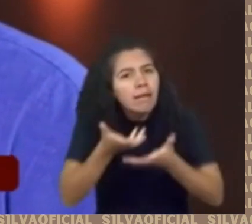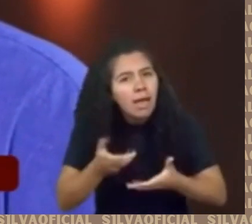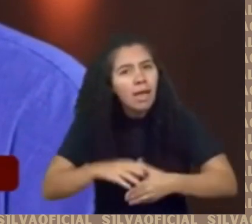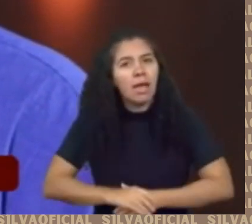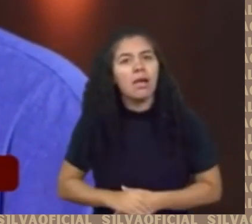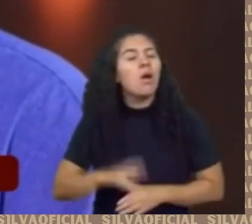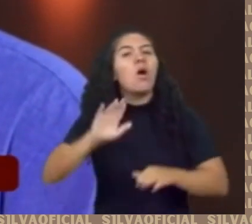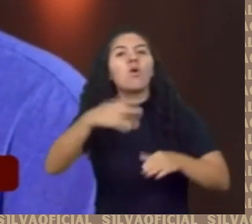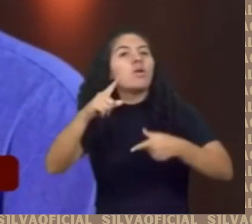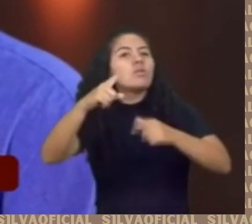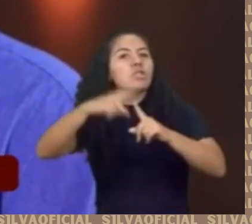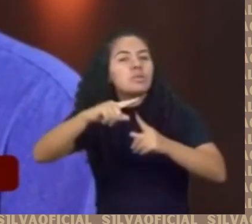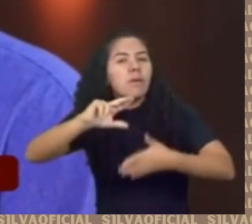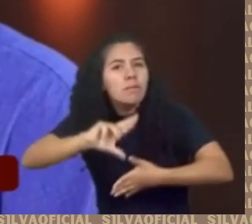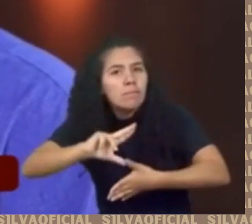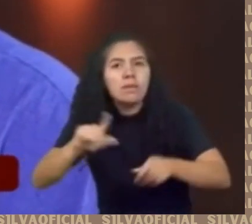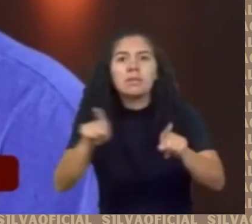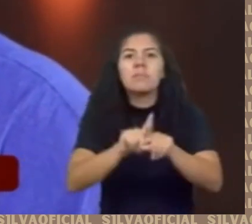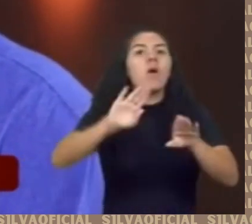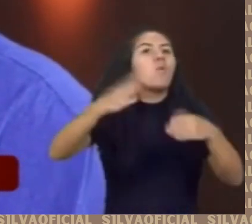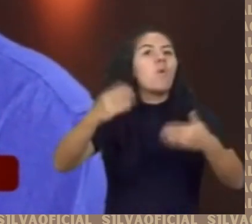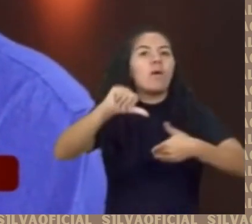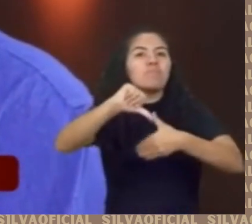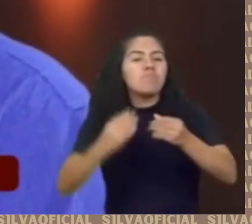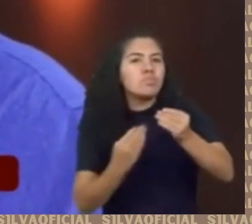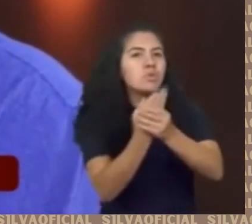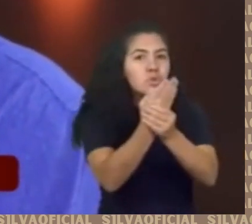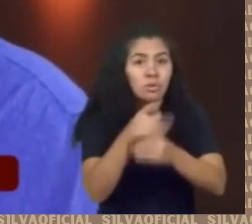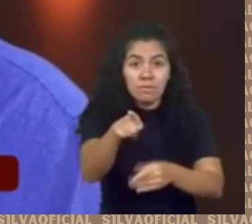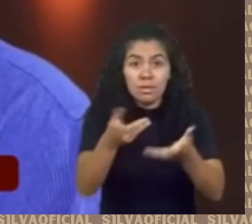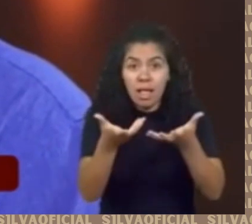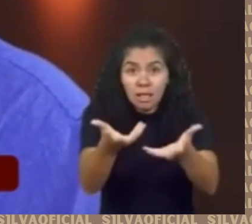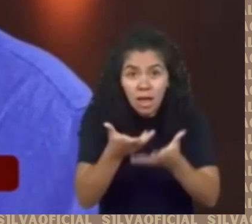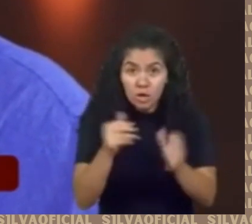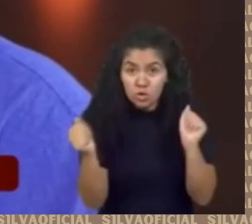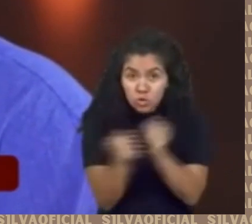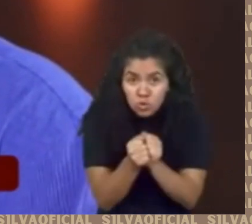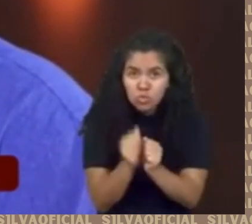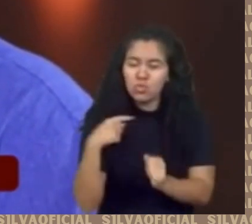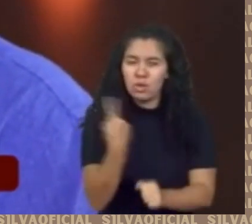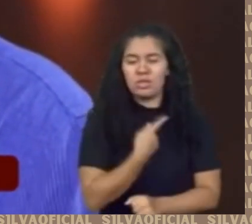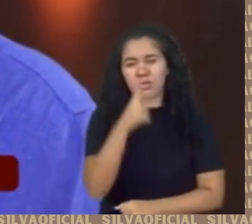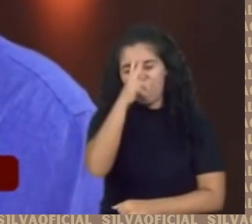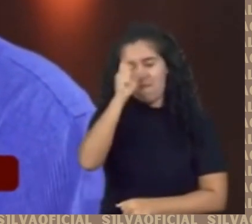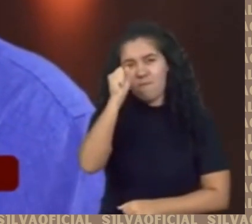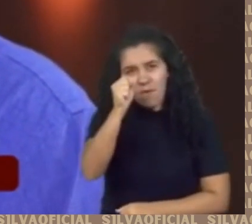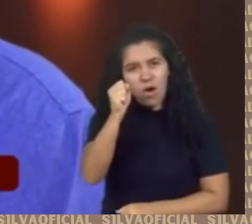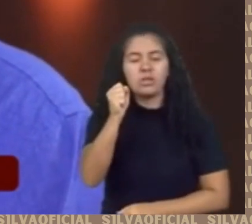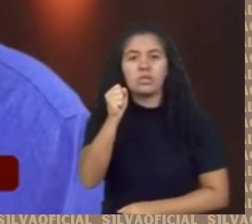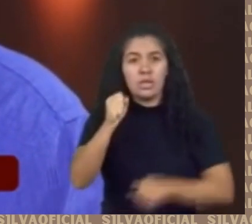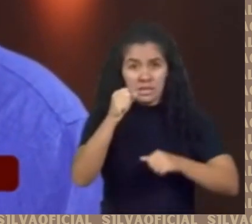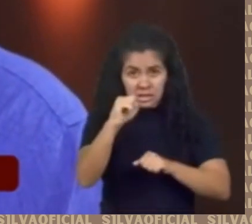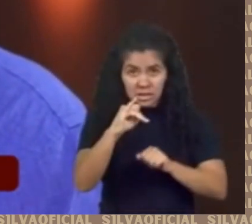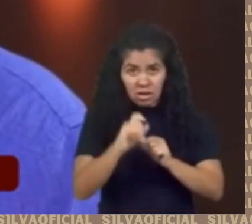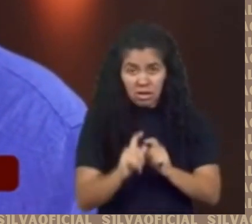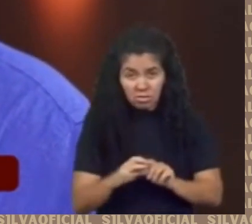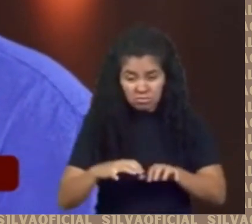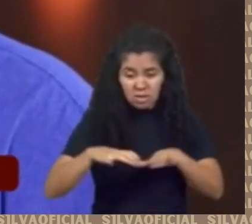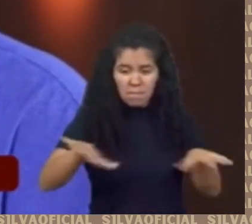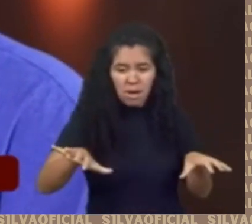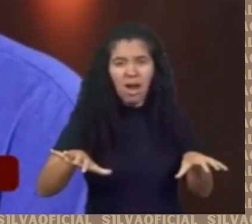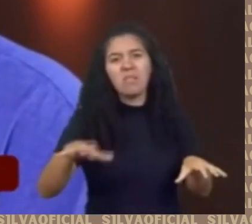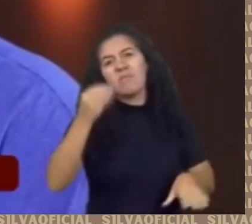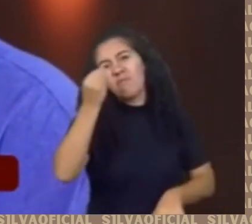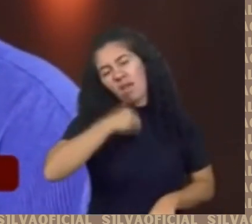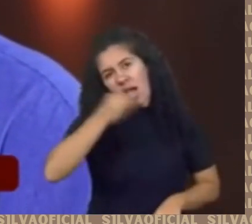e de América do Sul que você quer criar juntos nós seremos fortes separados nós somos fracos é